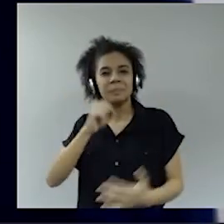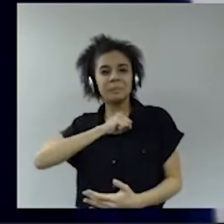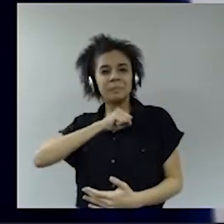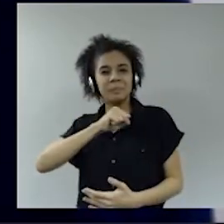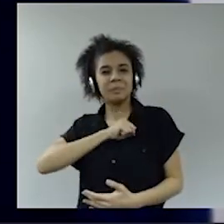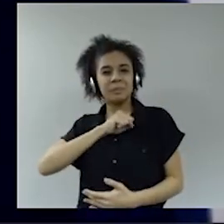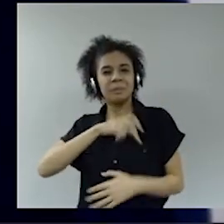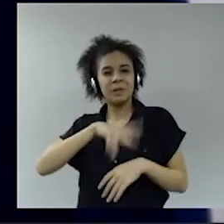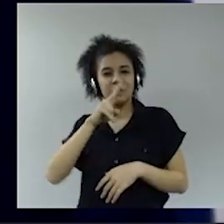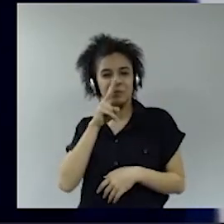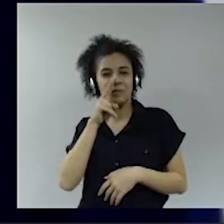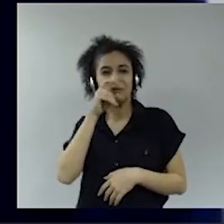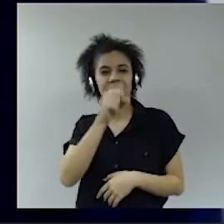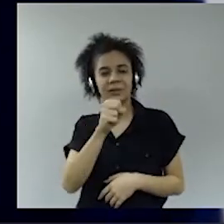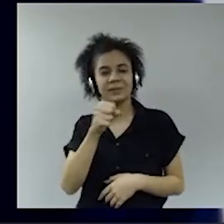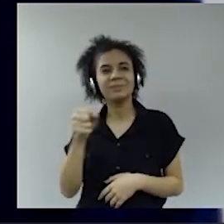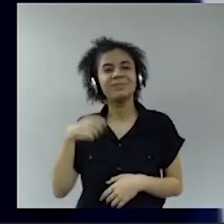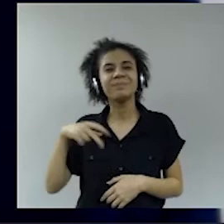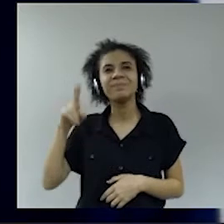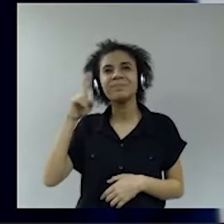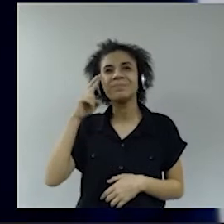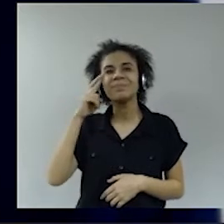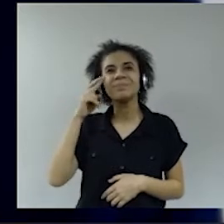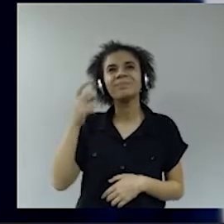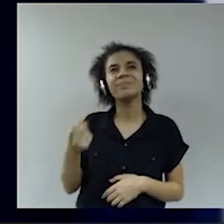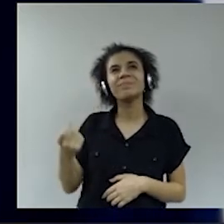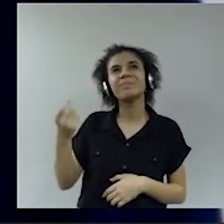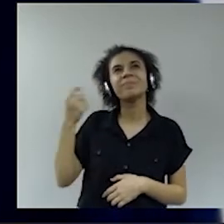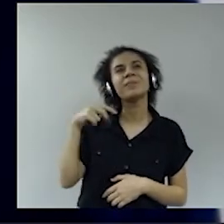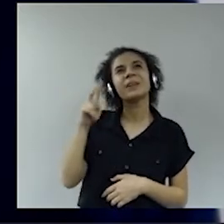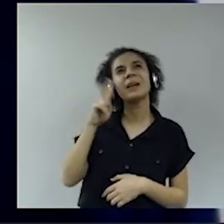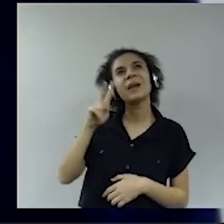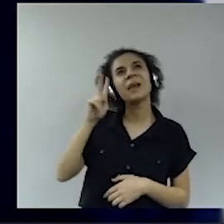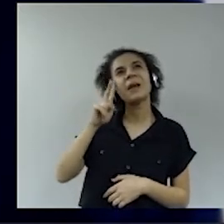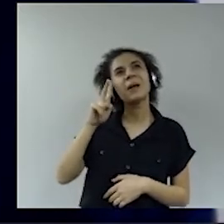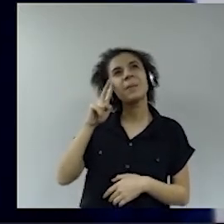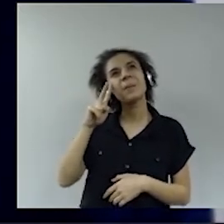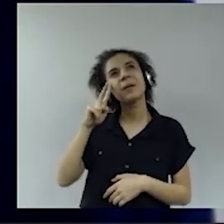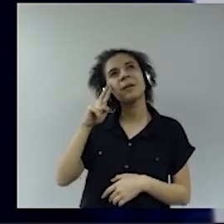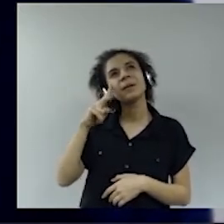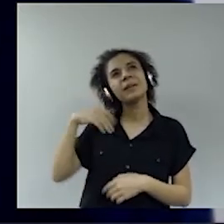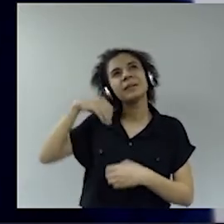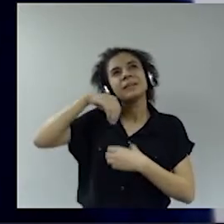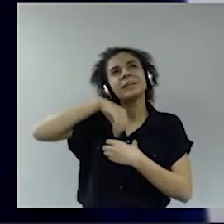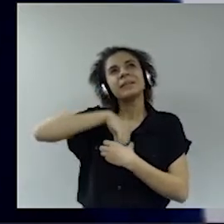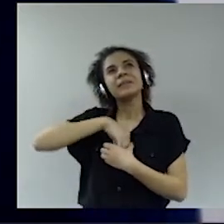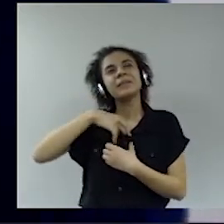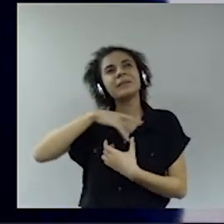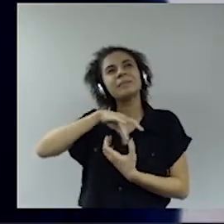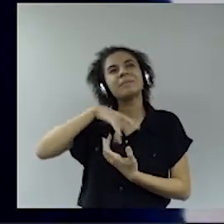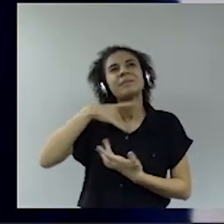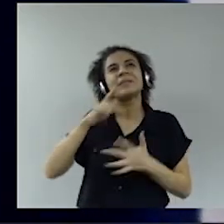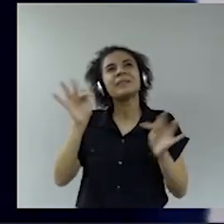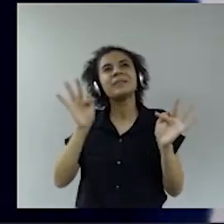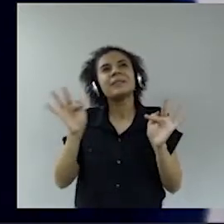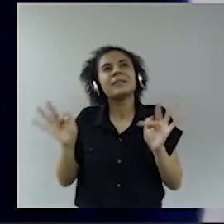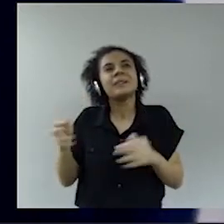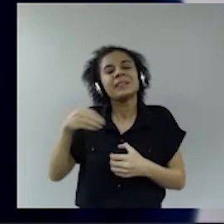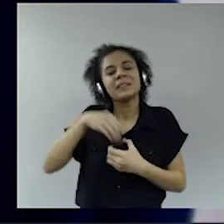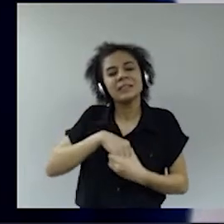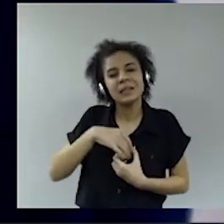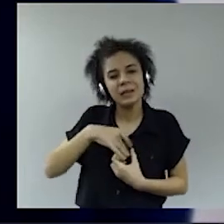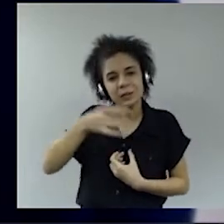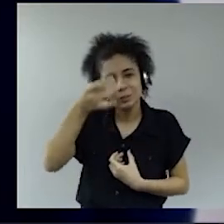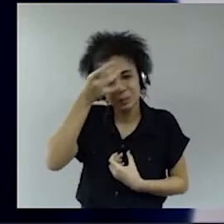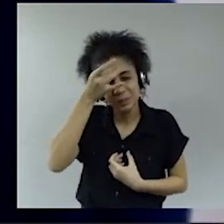forte e as recordações emergem e bailam no meu espírito. E eu digo